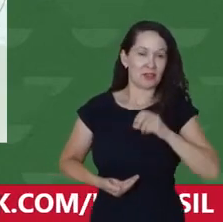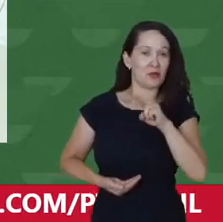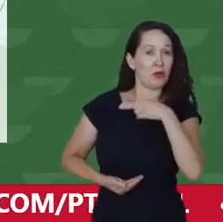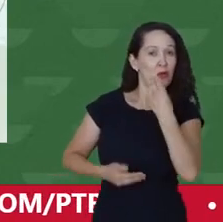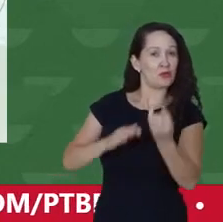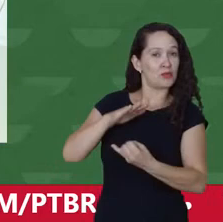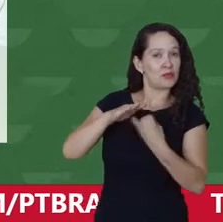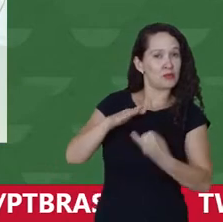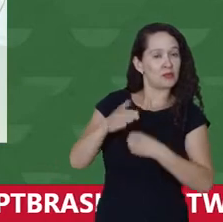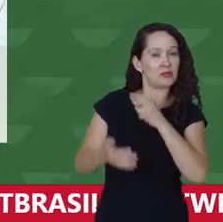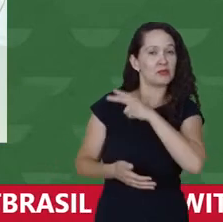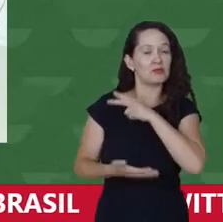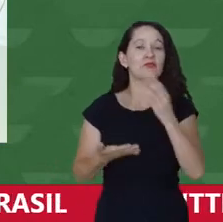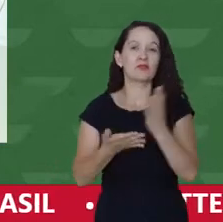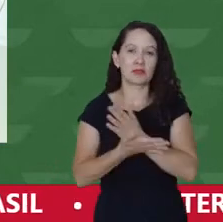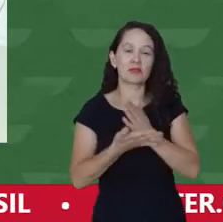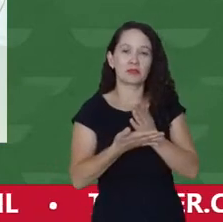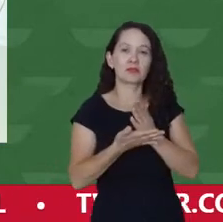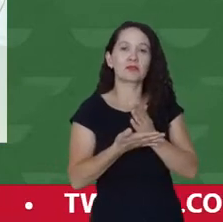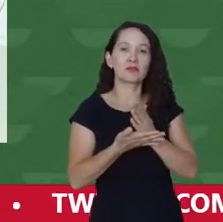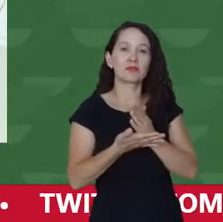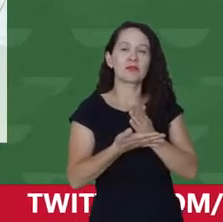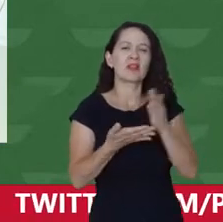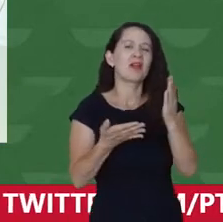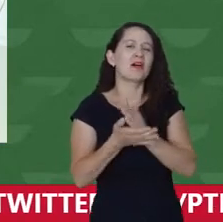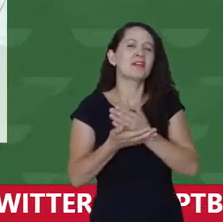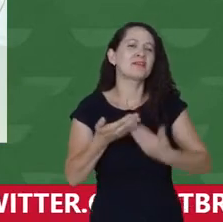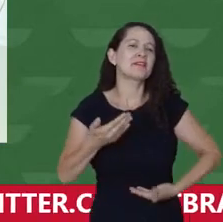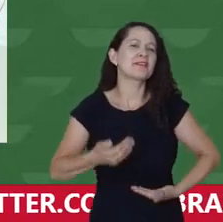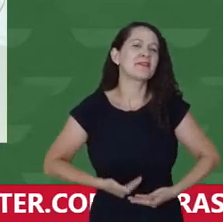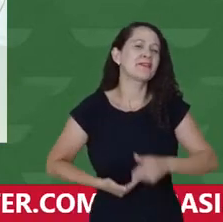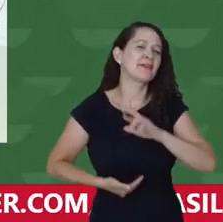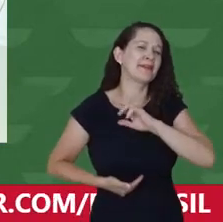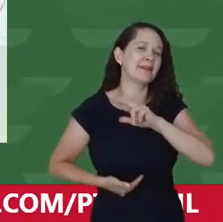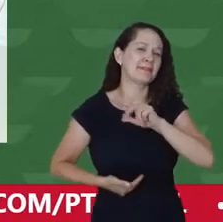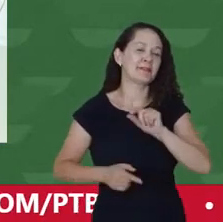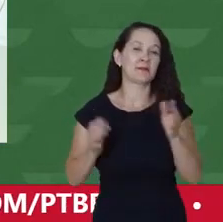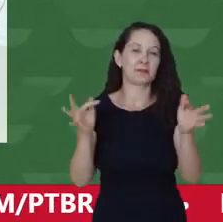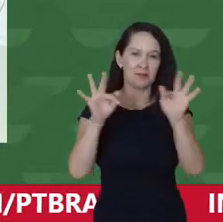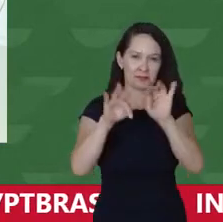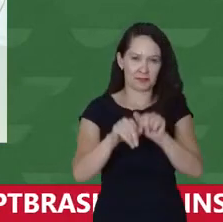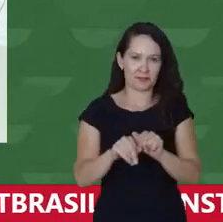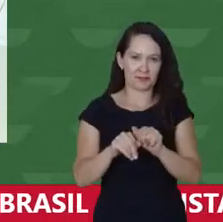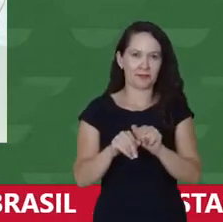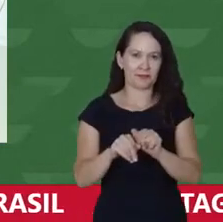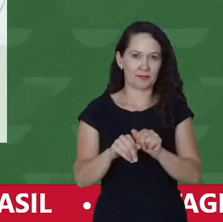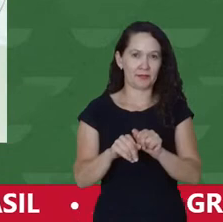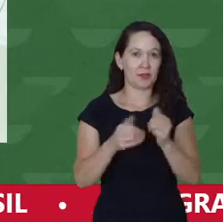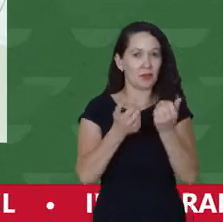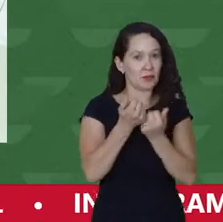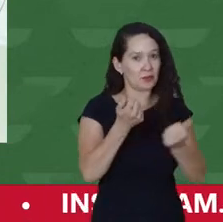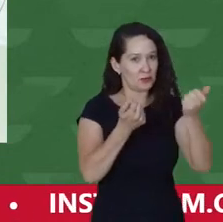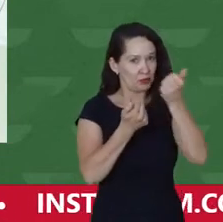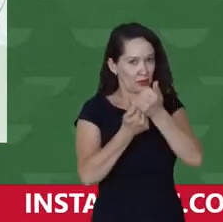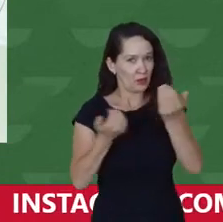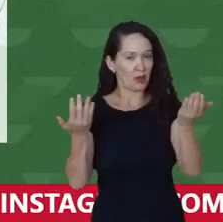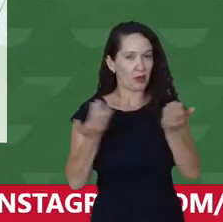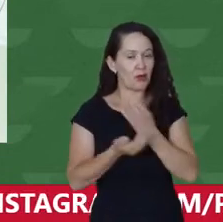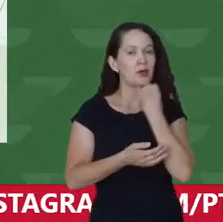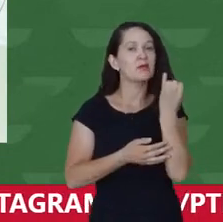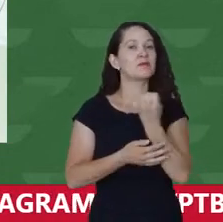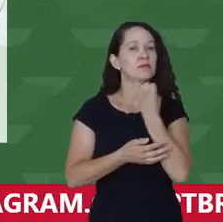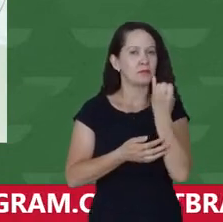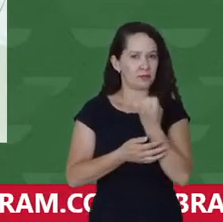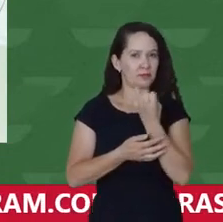entidade privada, muitas vezes, porque nem servidor ele seria. E, por fim, no substitutivo agora, é